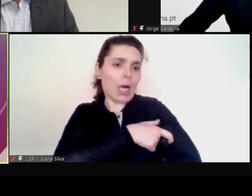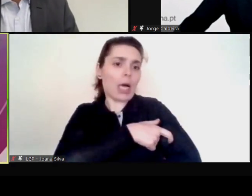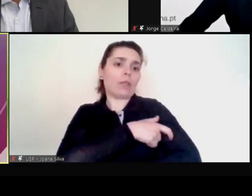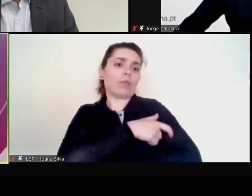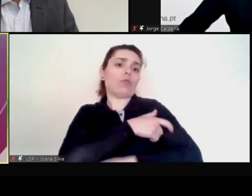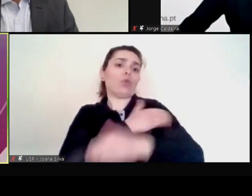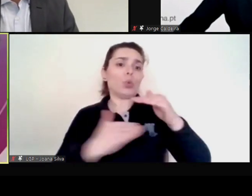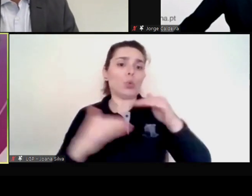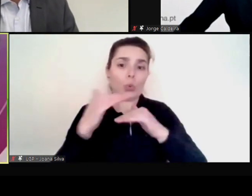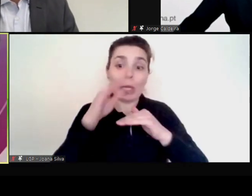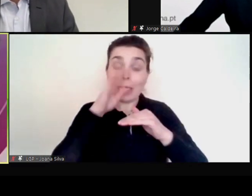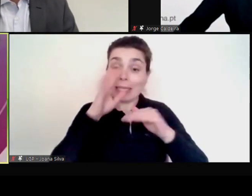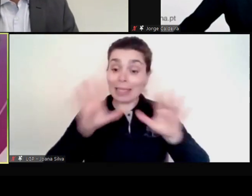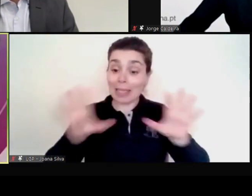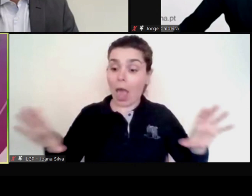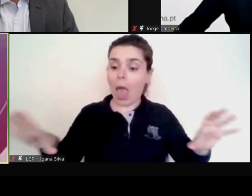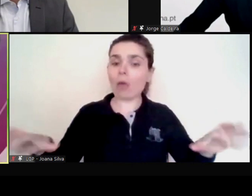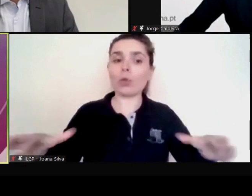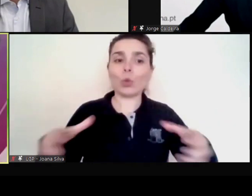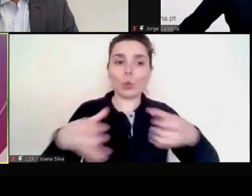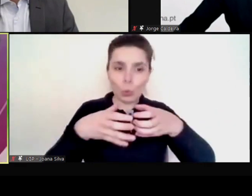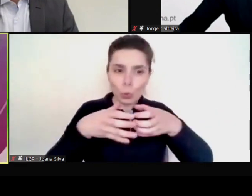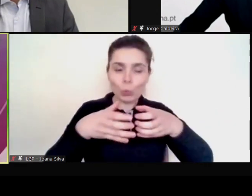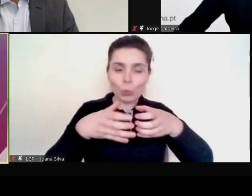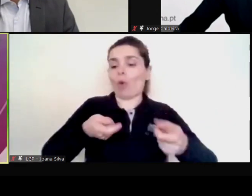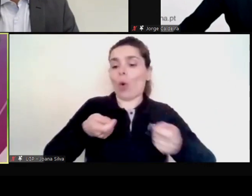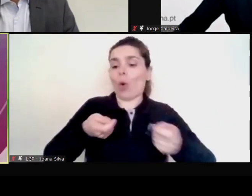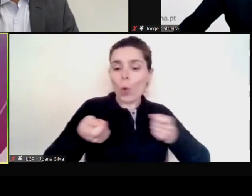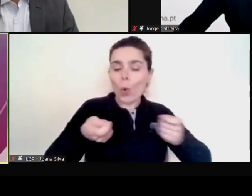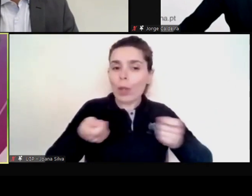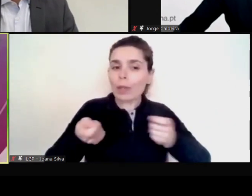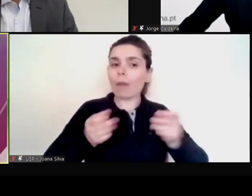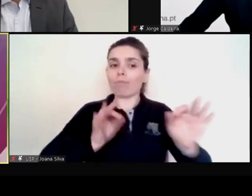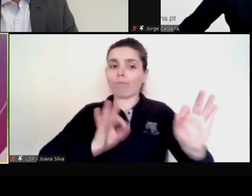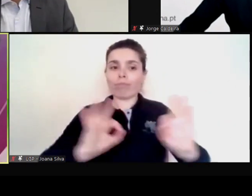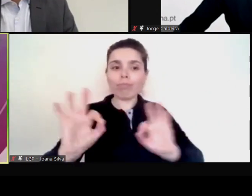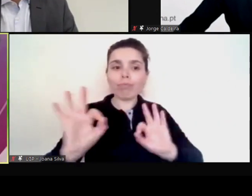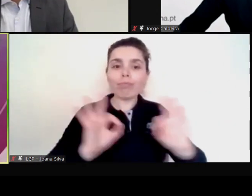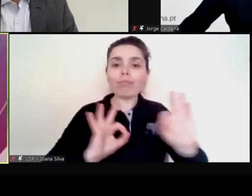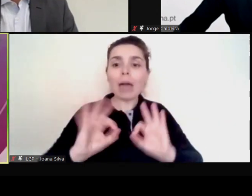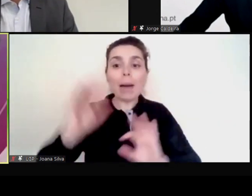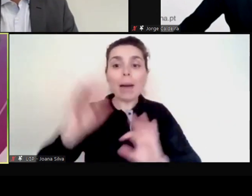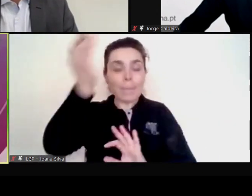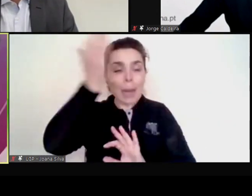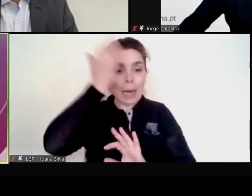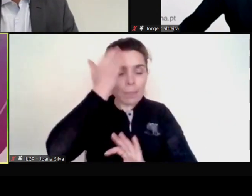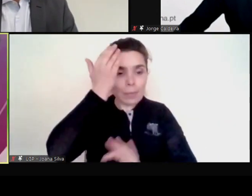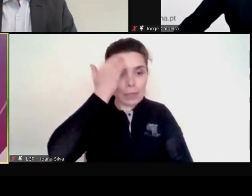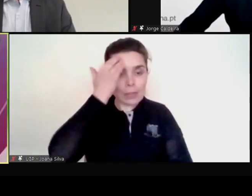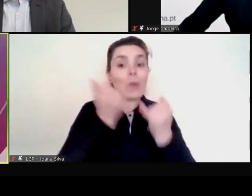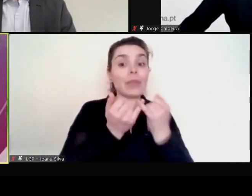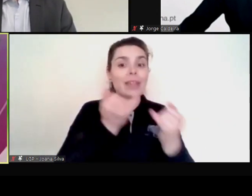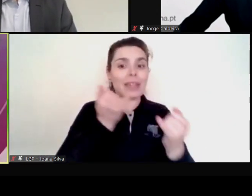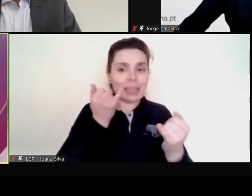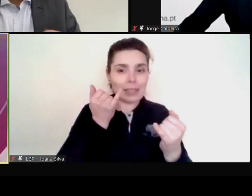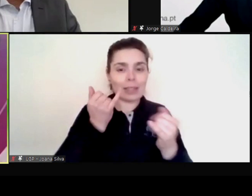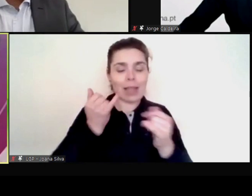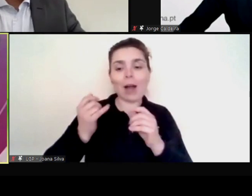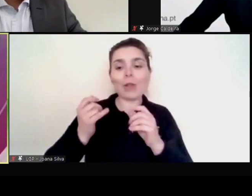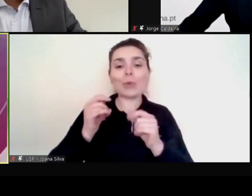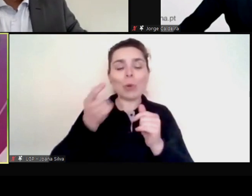se mobilizar em grupo para a capacitação digital, a transferência é mais